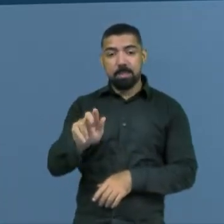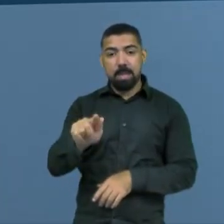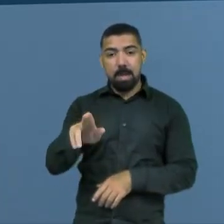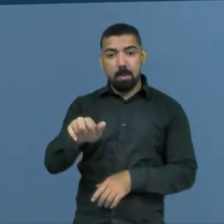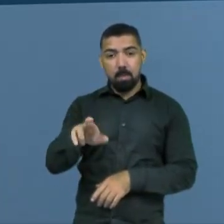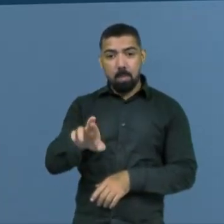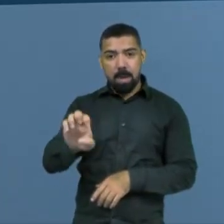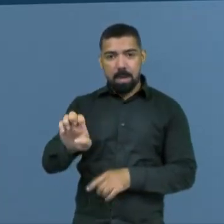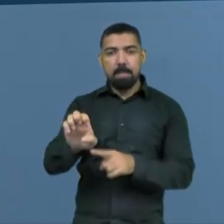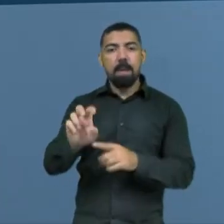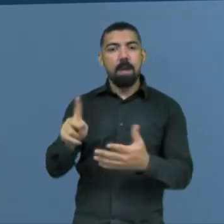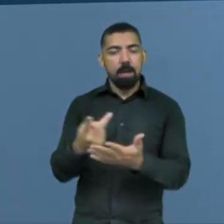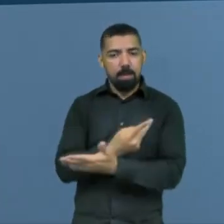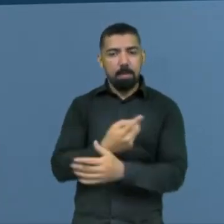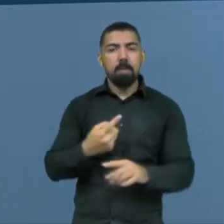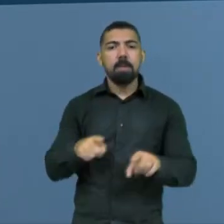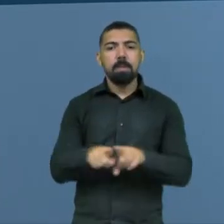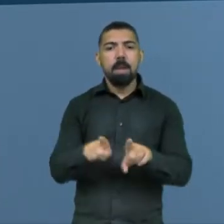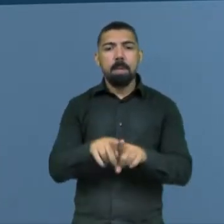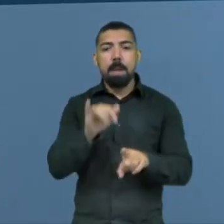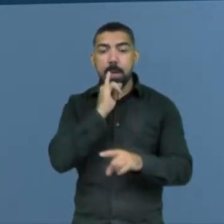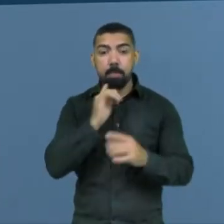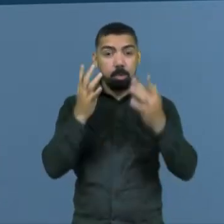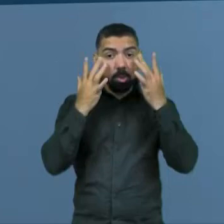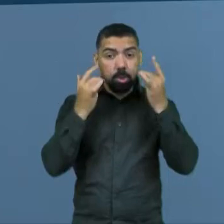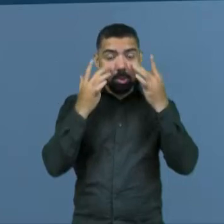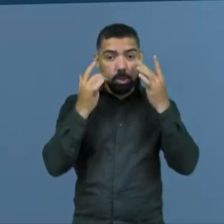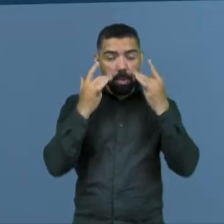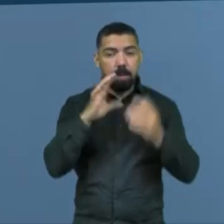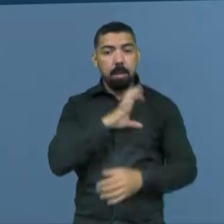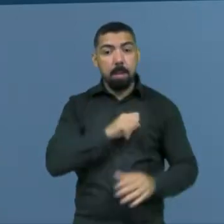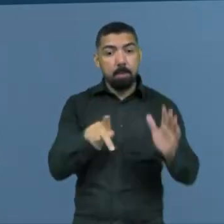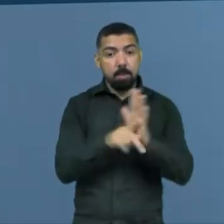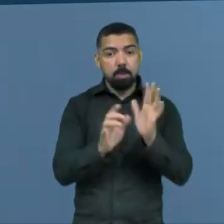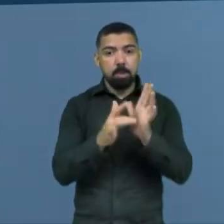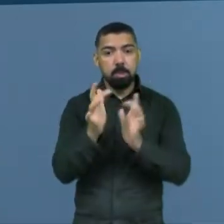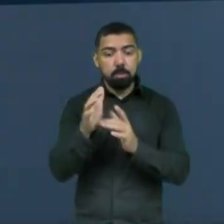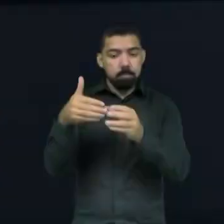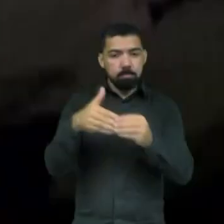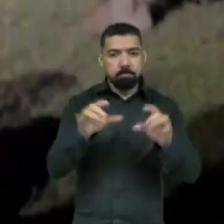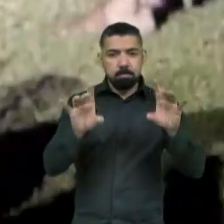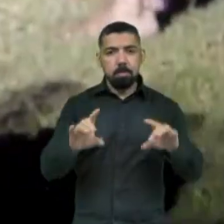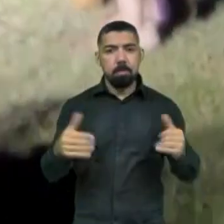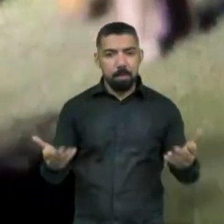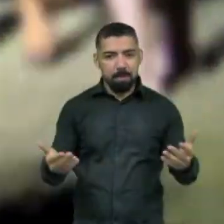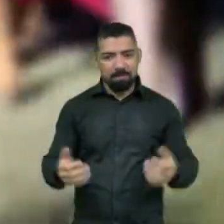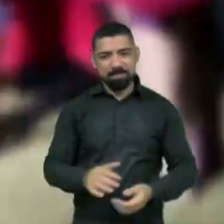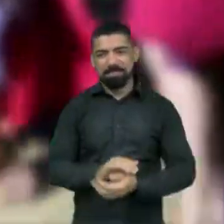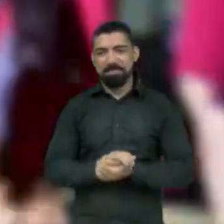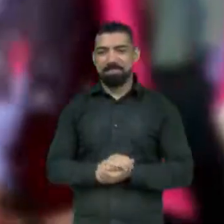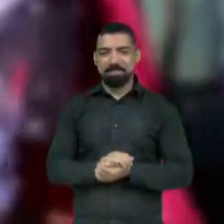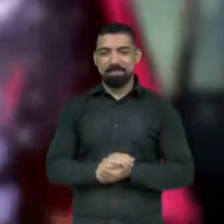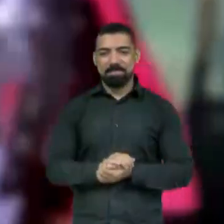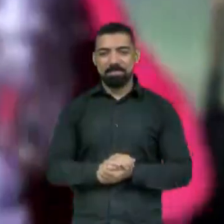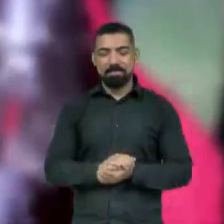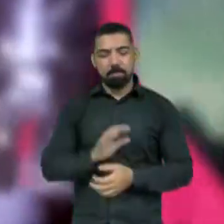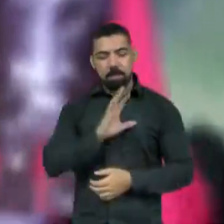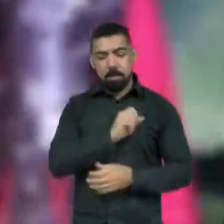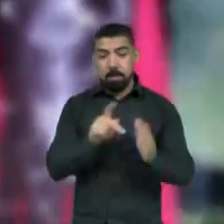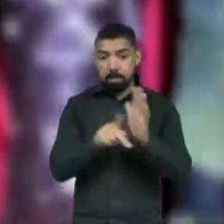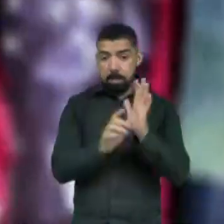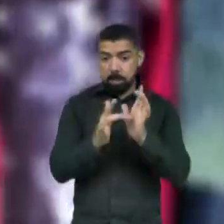a Paixão de Cristo este ano traz de especial? Fica com a gente que o Em Cena começa agora. Paixão de